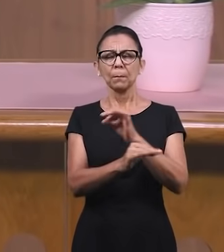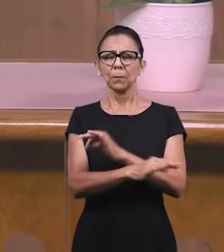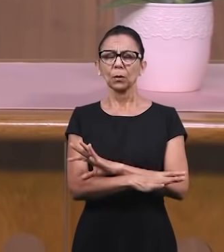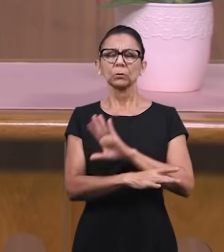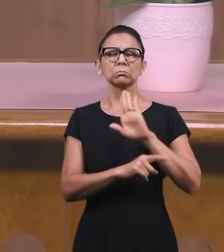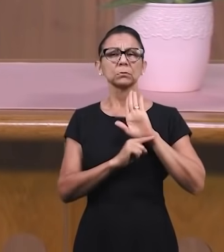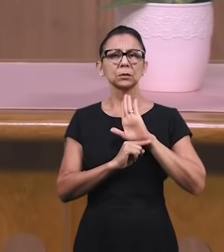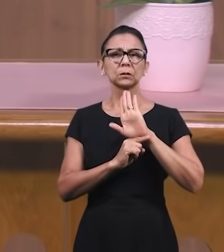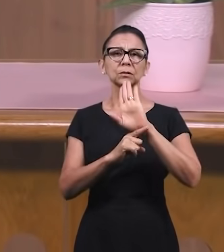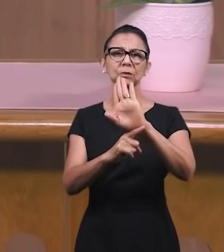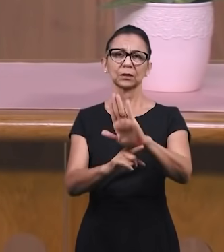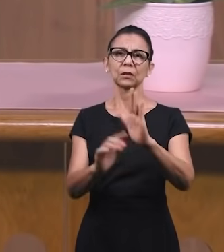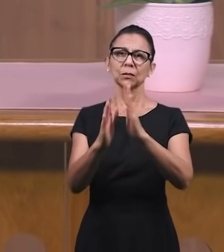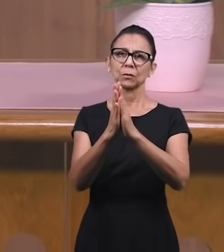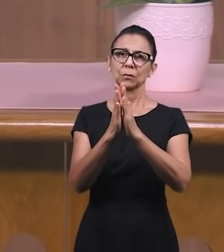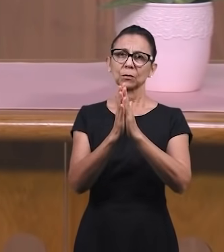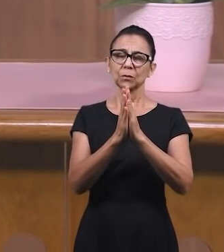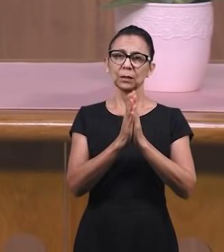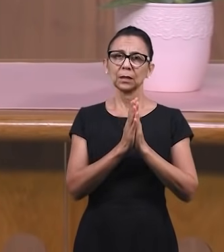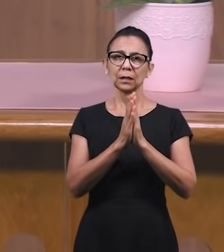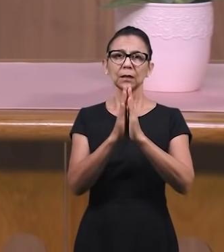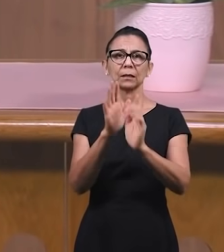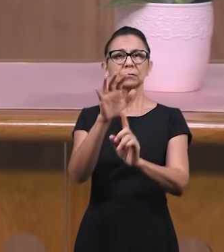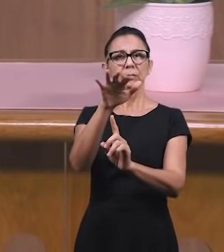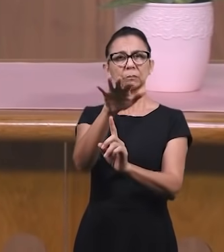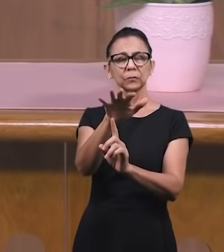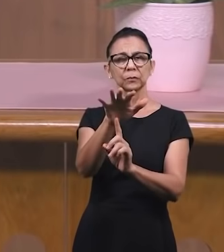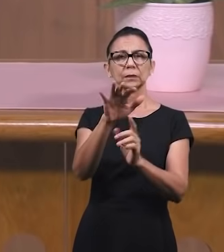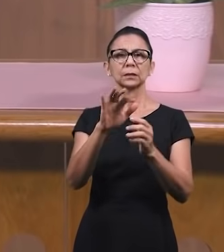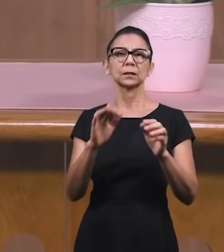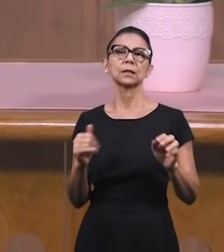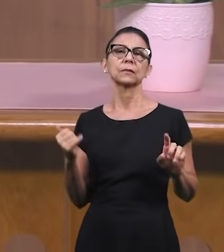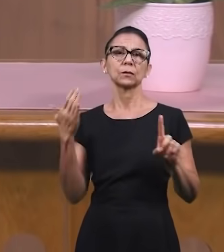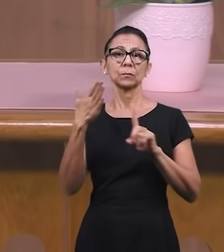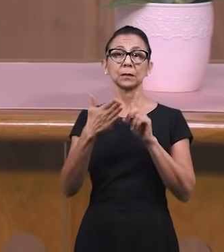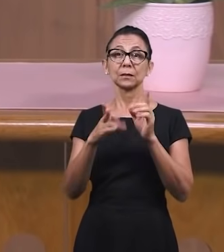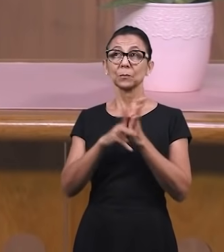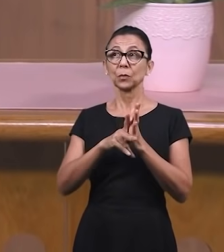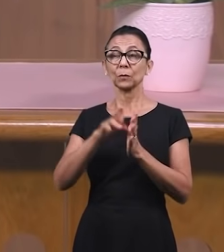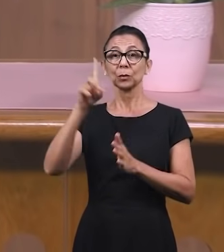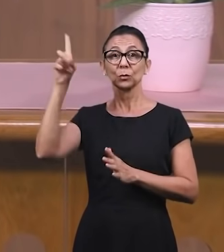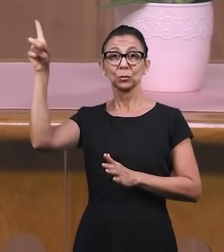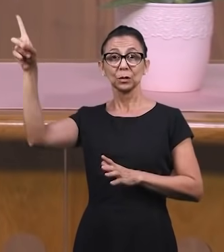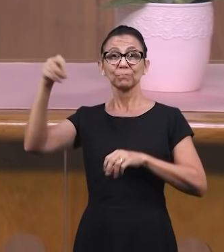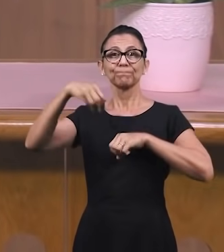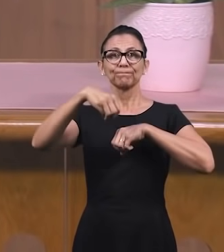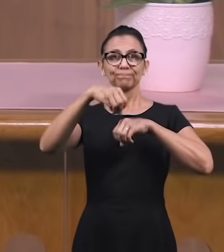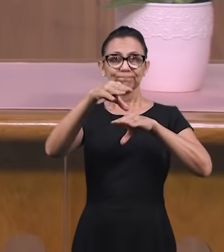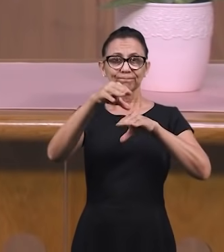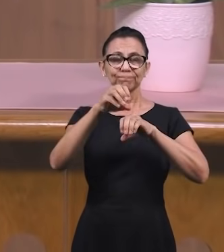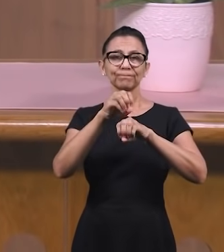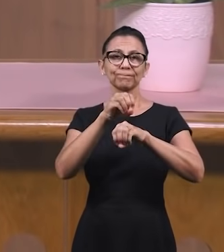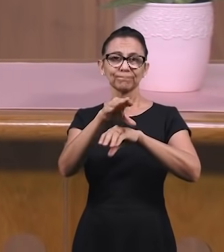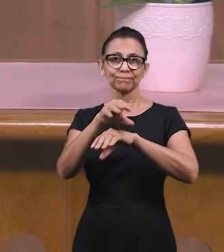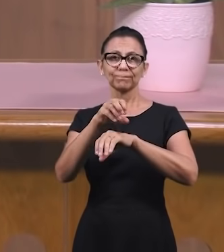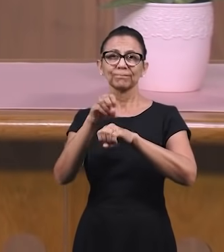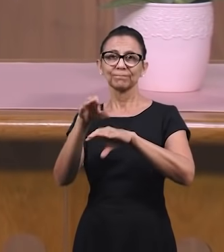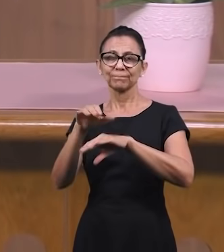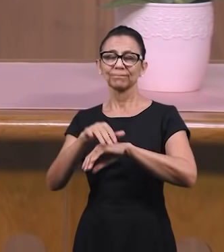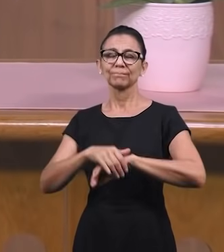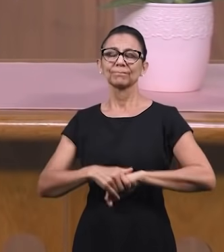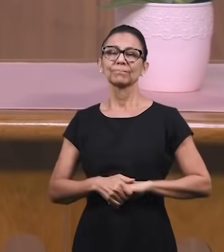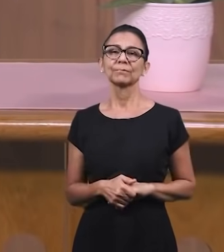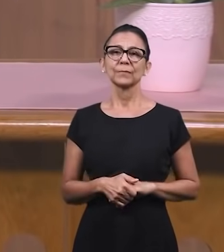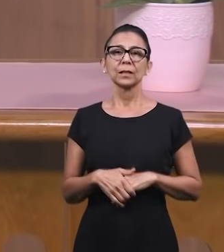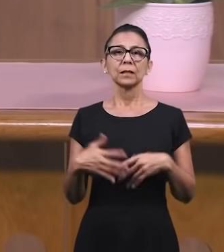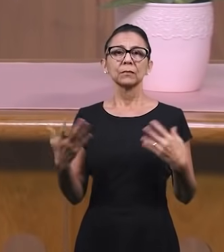ouvir, vai orar por você, vai transmitir uma palavra da parte de Deus para a sua vida. E isso, a operação